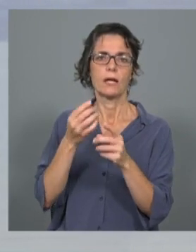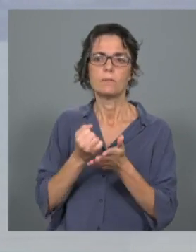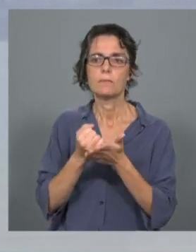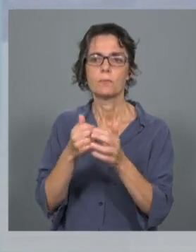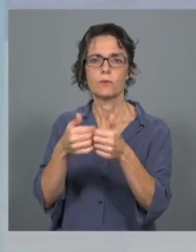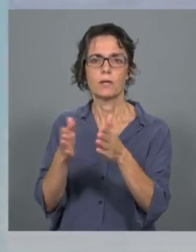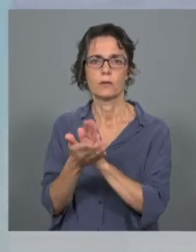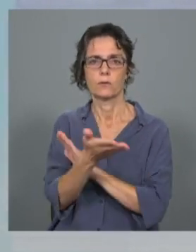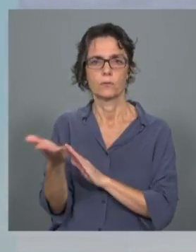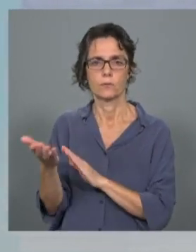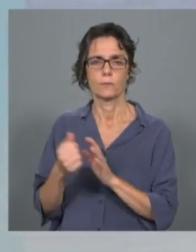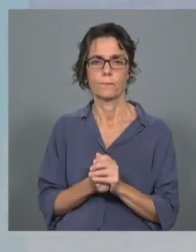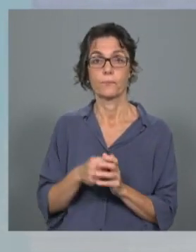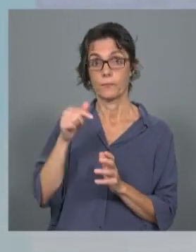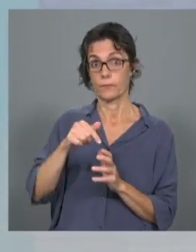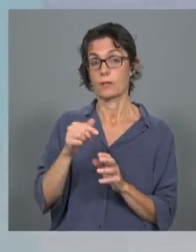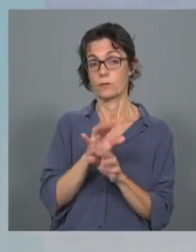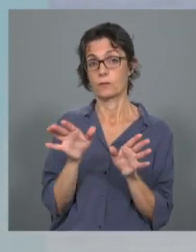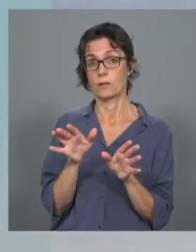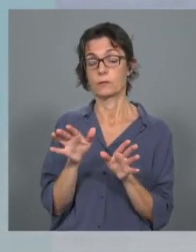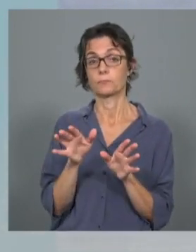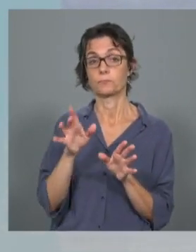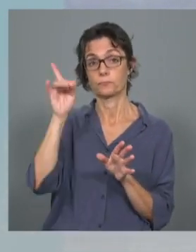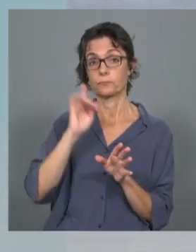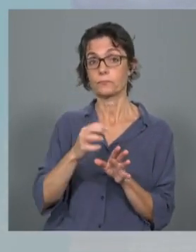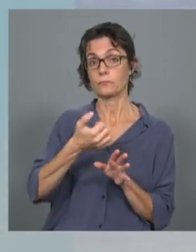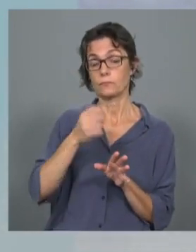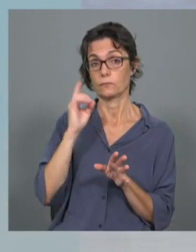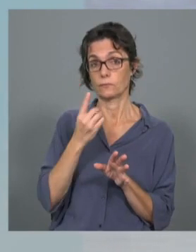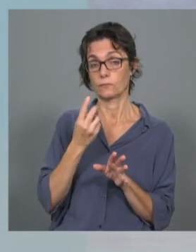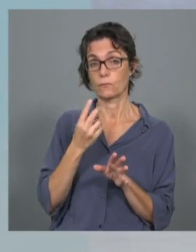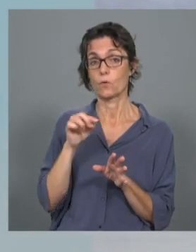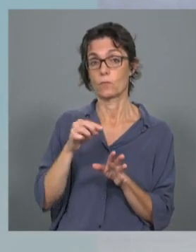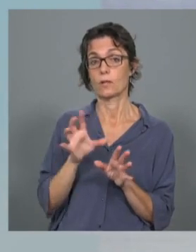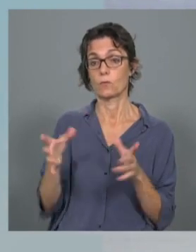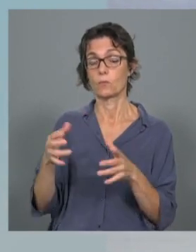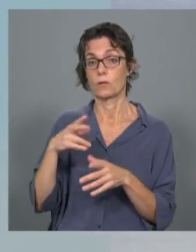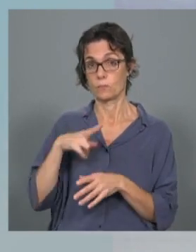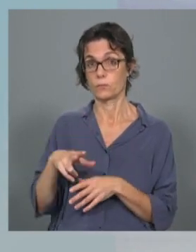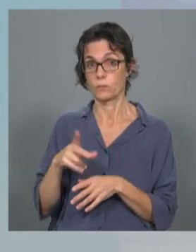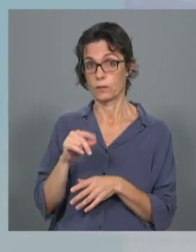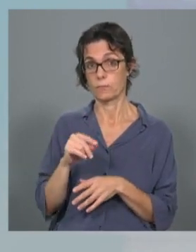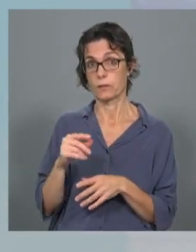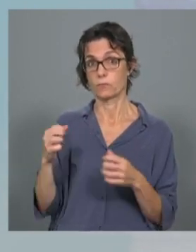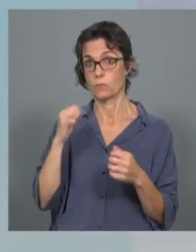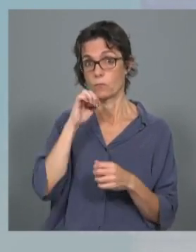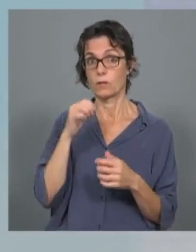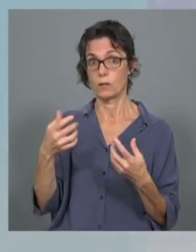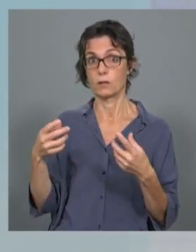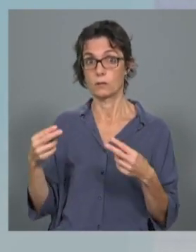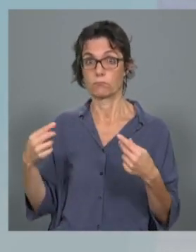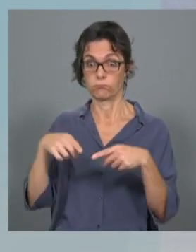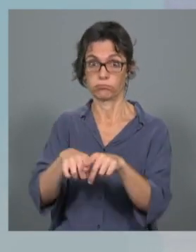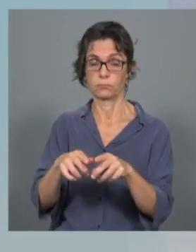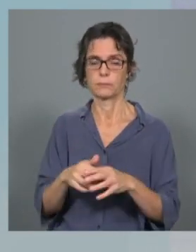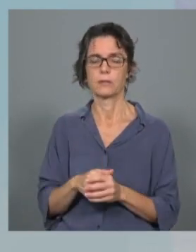a República, em cada 5 de outubro, aqui na nossa comunidade portuguesa. Exatamente. Frei Hermínio Araújo, o nosso tempo vai